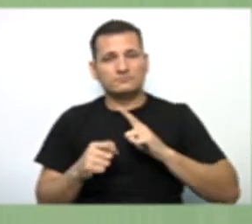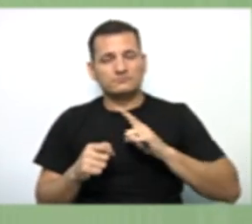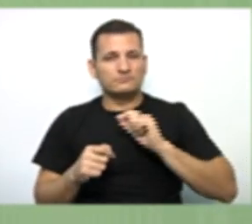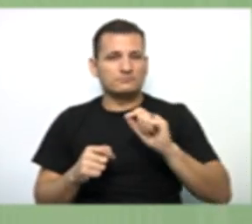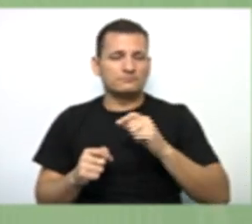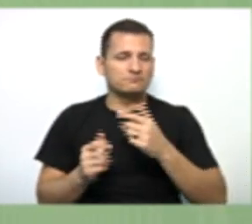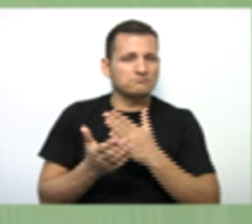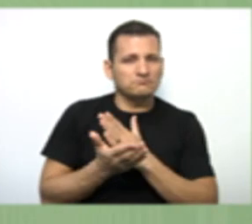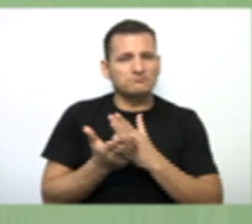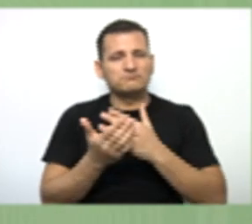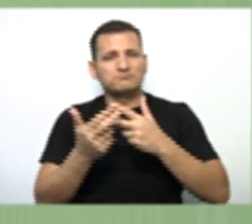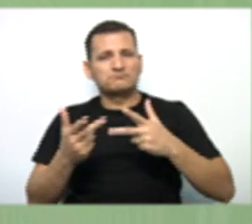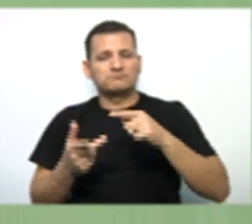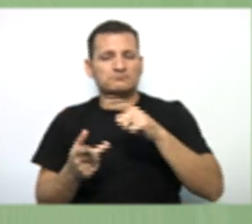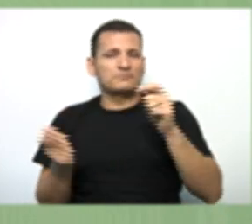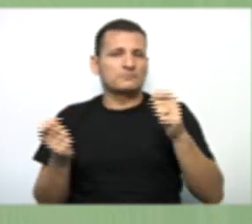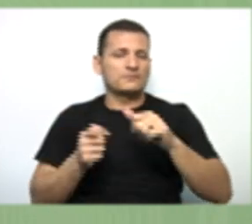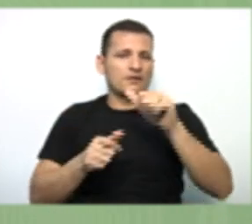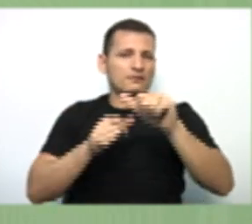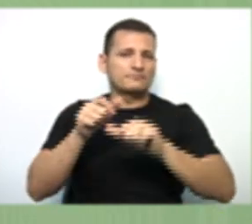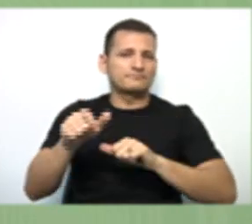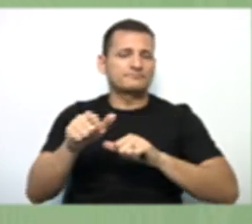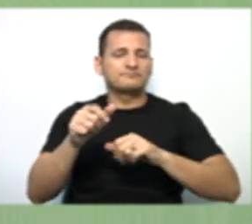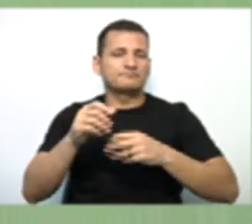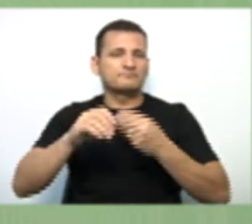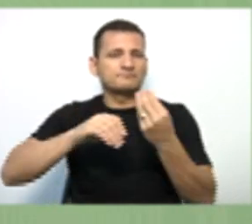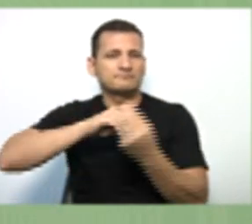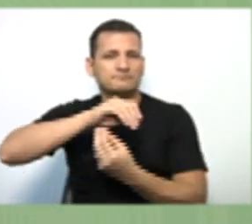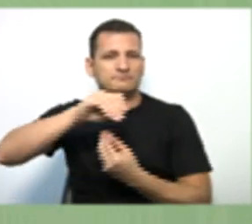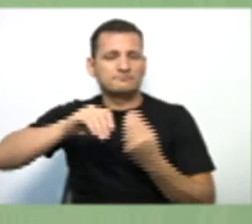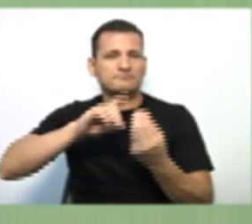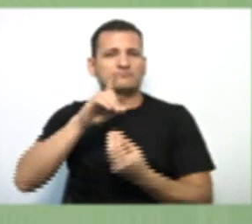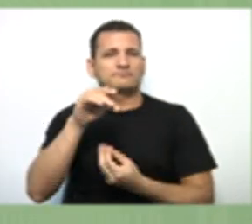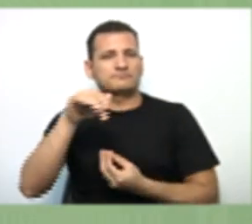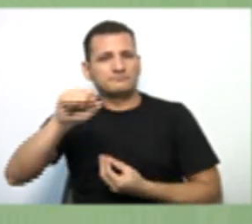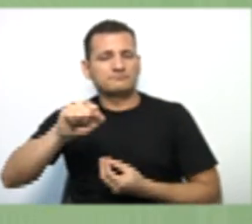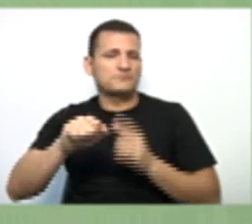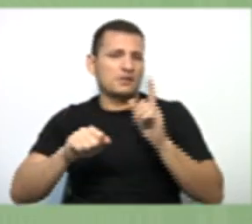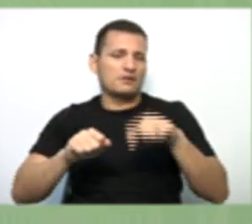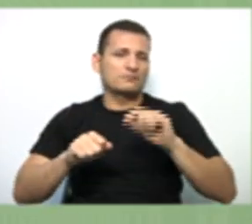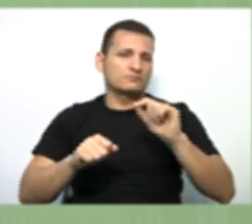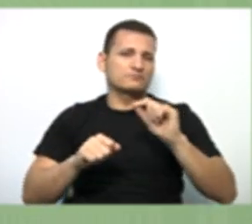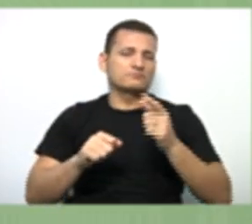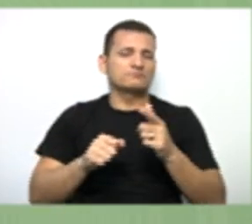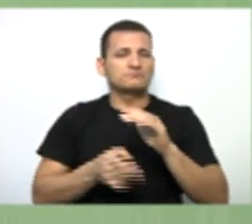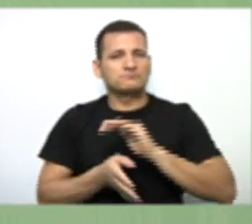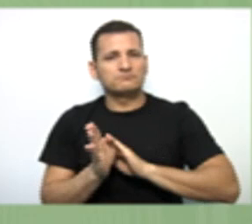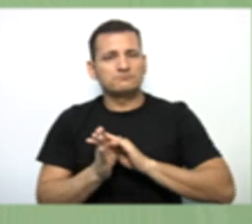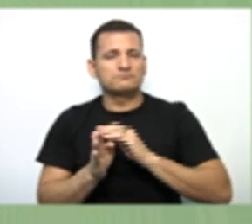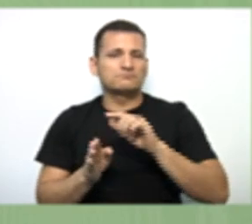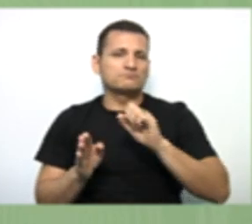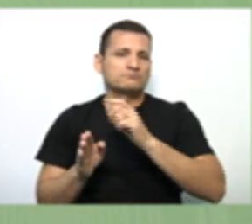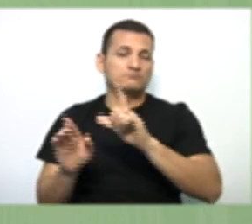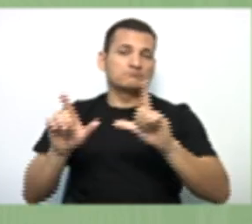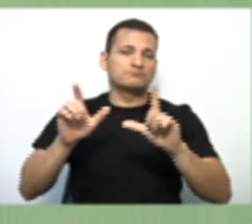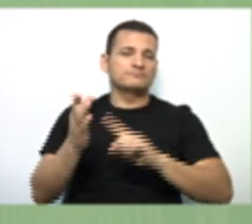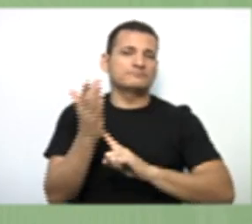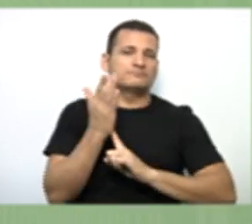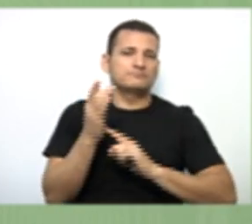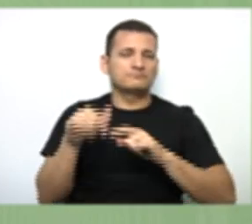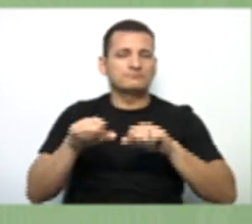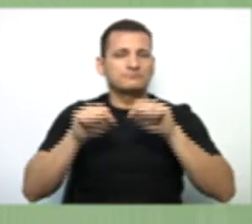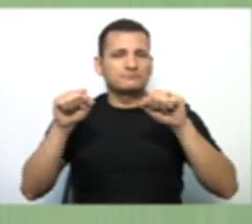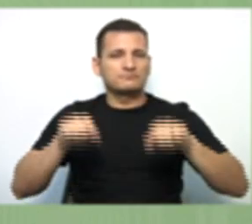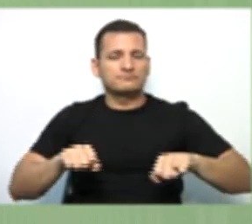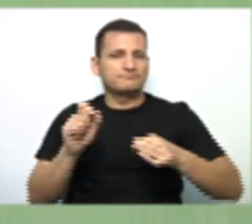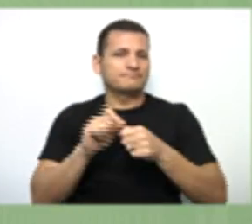dispositivos que realizem essa conversão de dados. Geralmente são dispositivos de entrada e saída e são sistemas que fazem essa